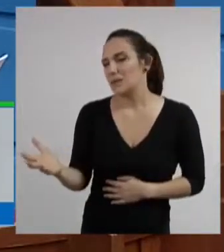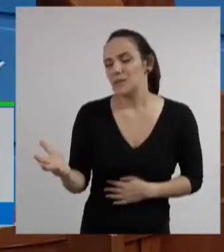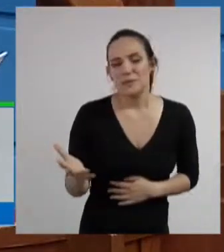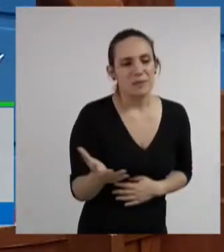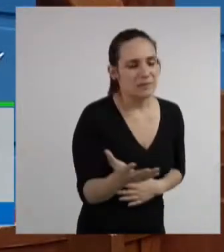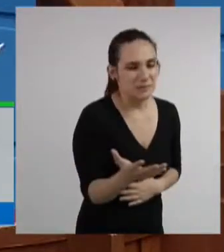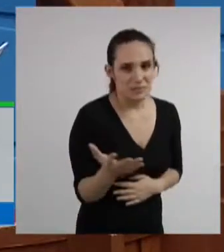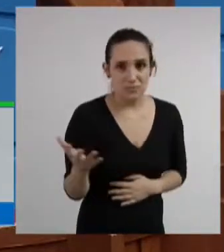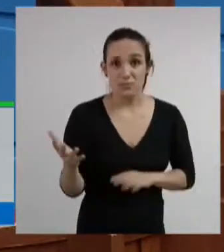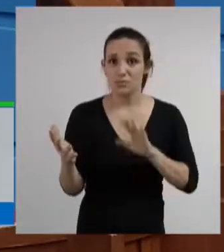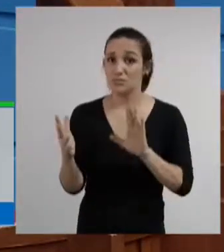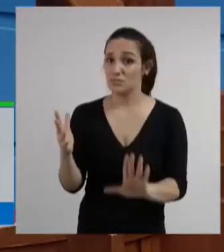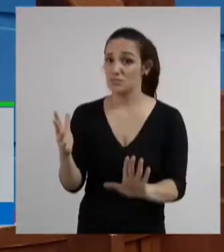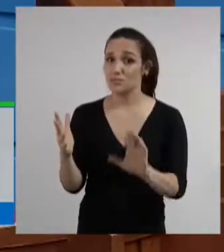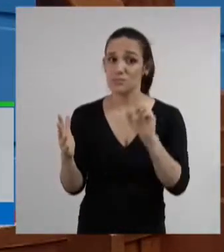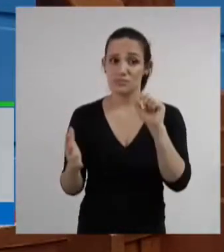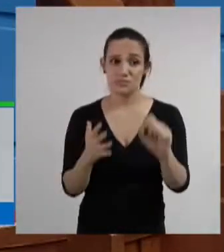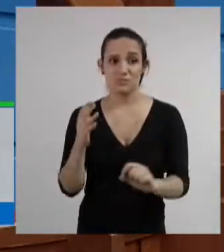ela acaba